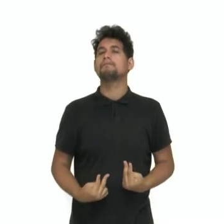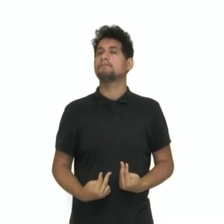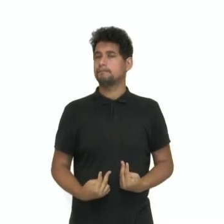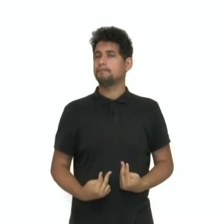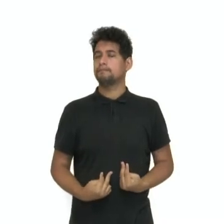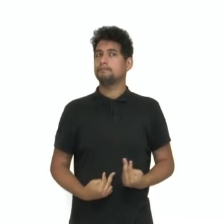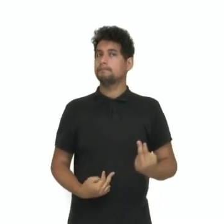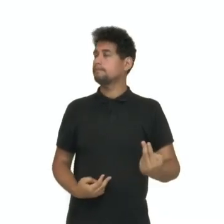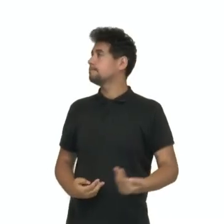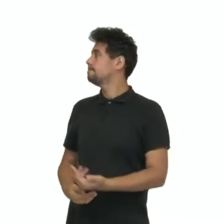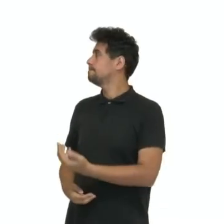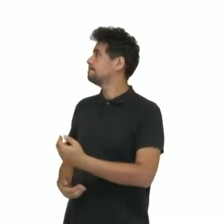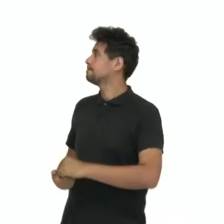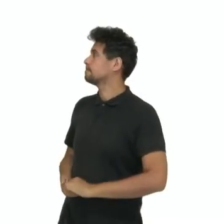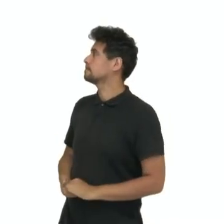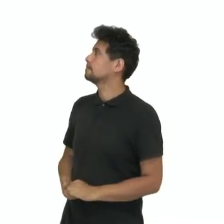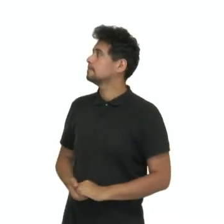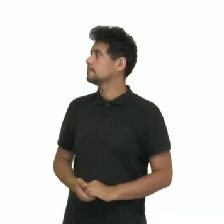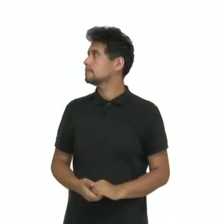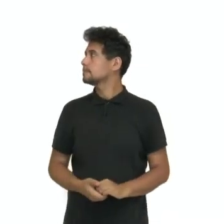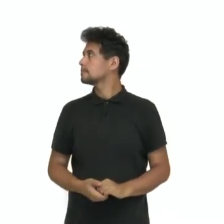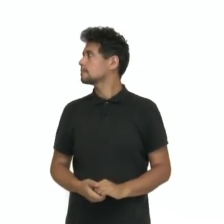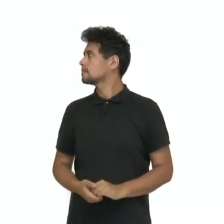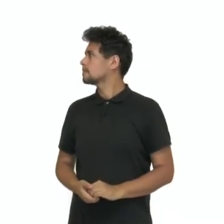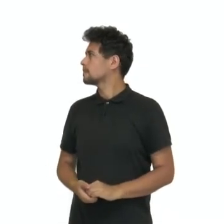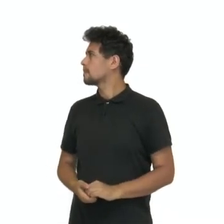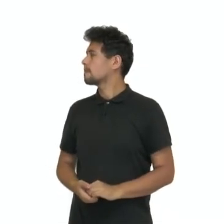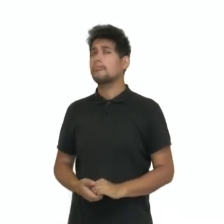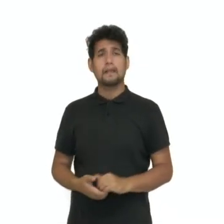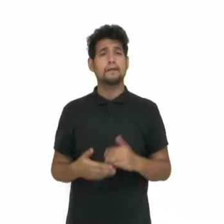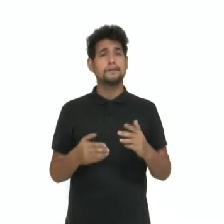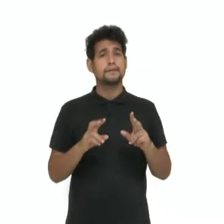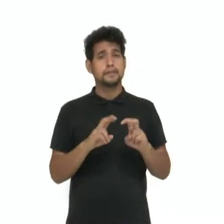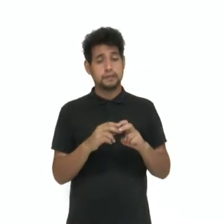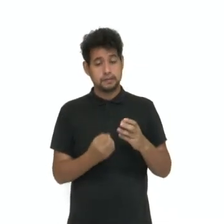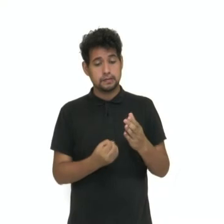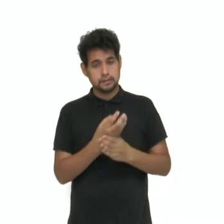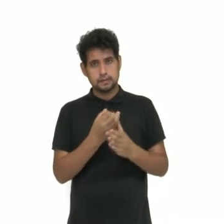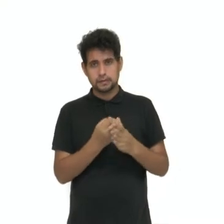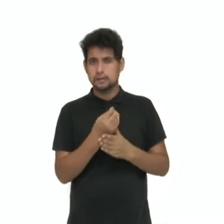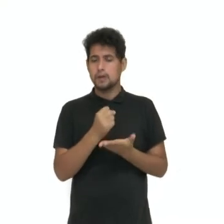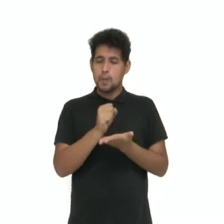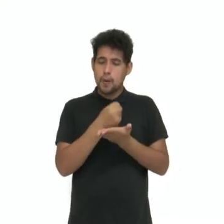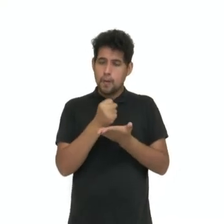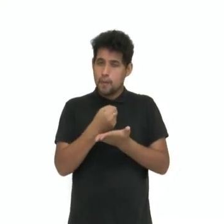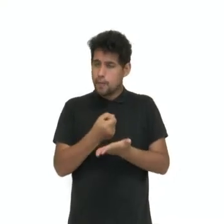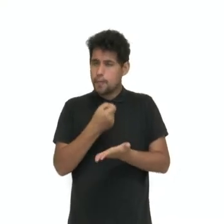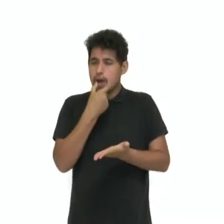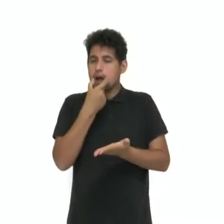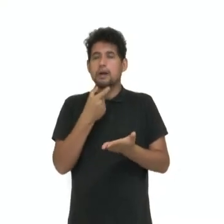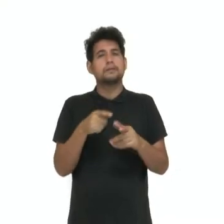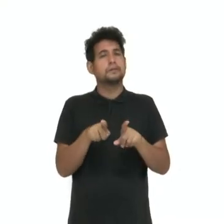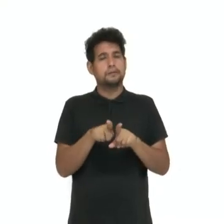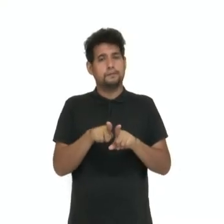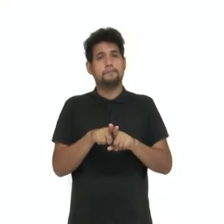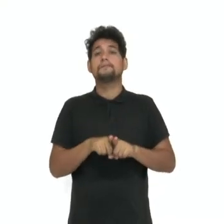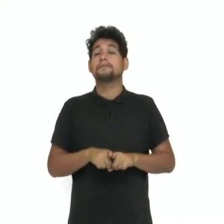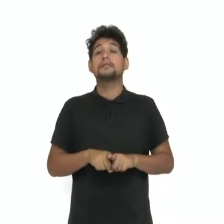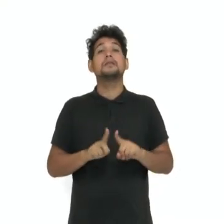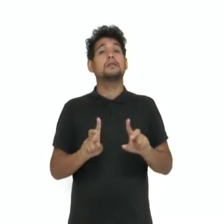aqui, por exemplo, ó, com a formação, por exemplo, de medicamentos, que a gente está falando aí, formulação, melhor dizendo,